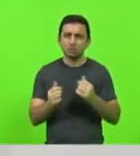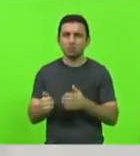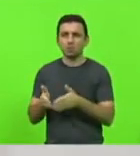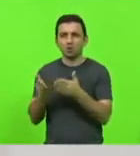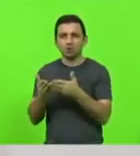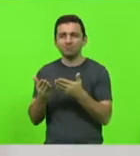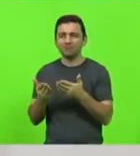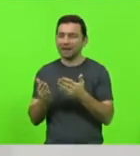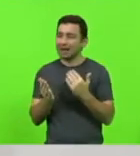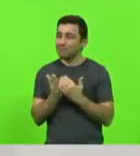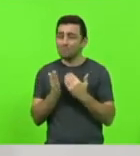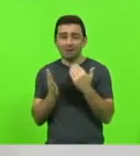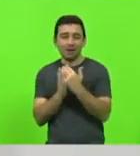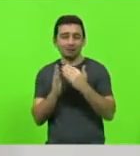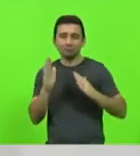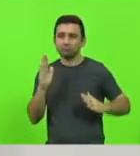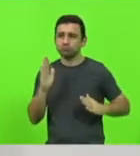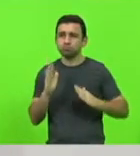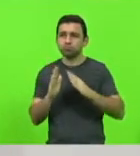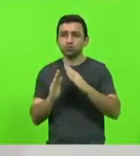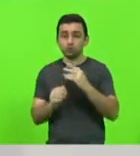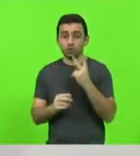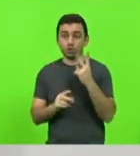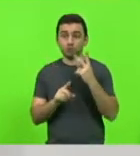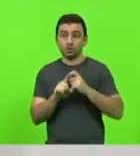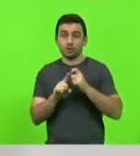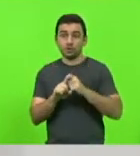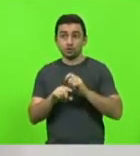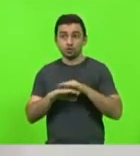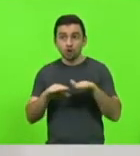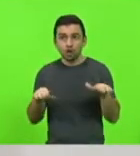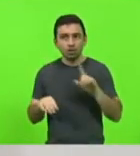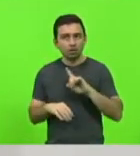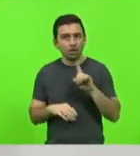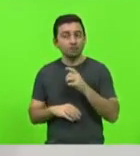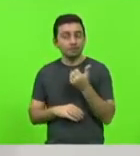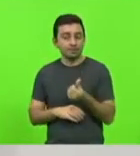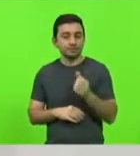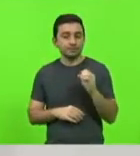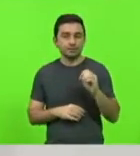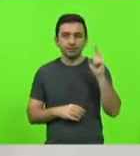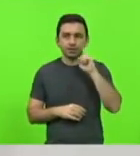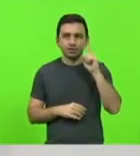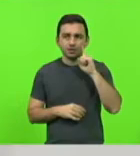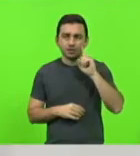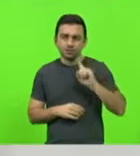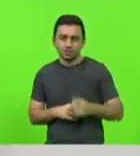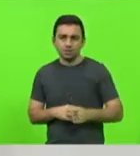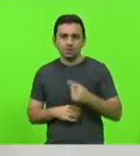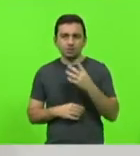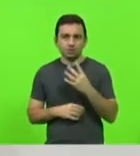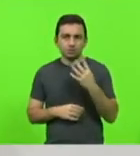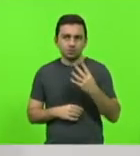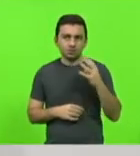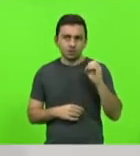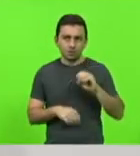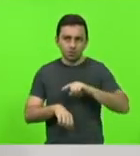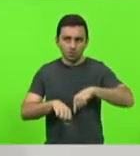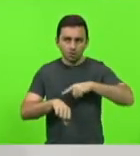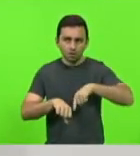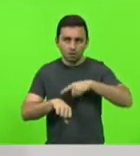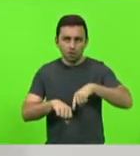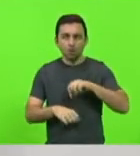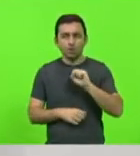exponencialmente. Não serão apenas 2 meses, serão 60 dias, 1.440 horas,